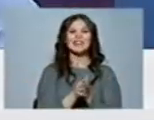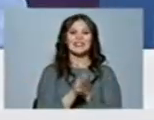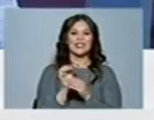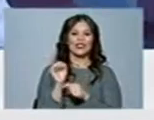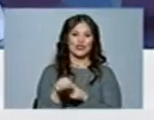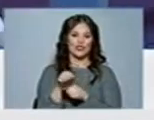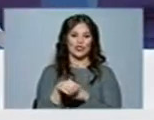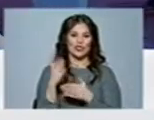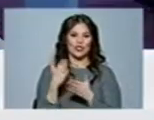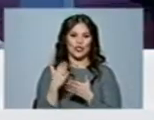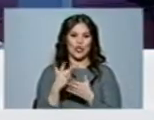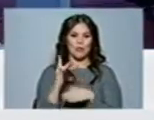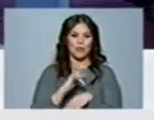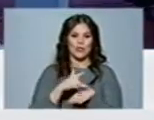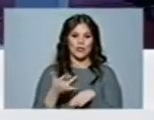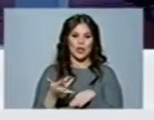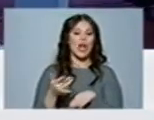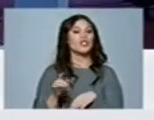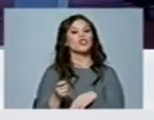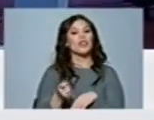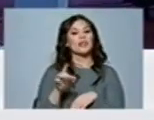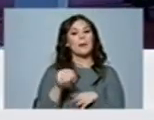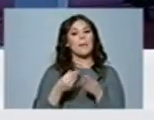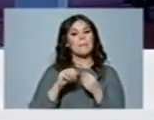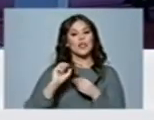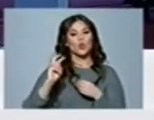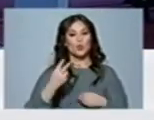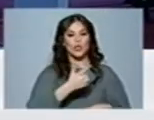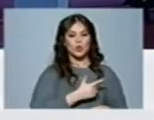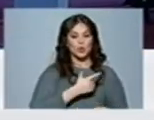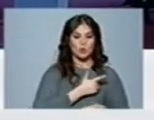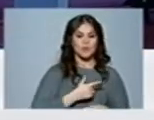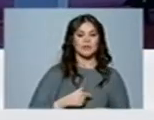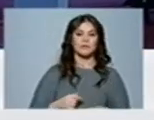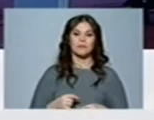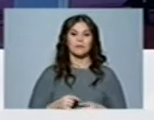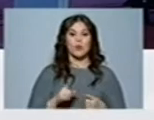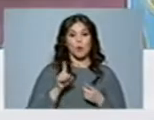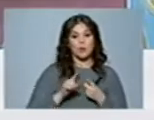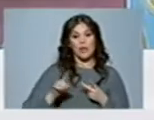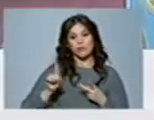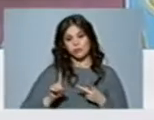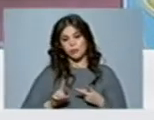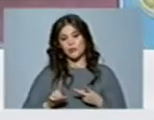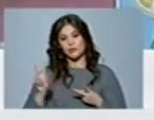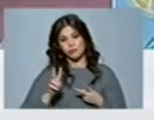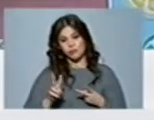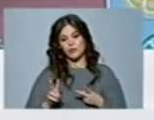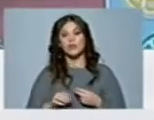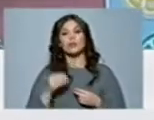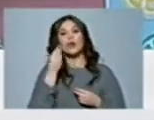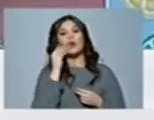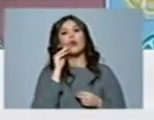Para a escola profissional de Chaves. Pronto, e temos também mais duas turmas, uma no primeiro ano e uma no terceiro, no segundo. Sabes que uma das cadeiras é como fazer o pastel de